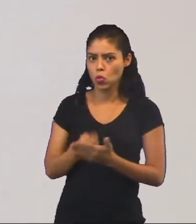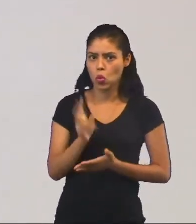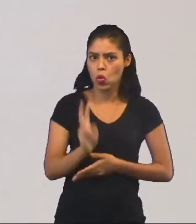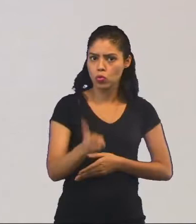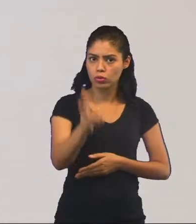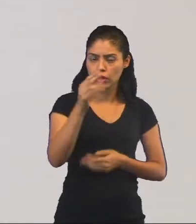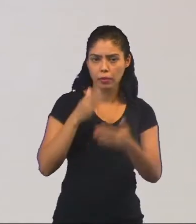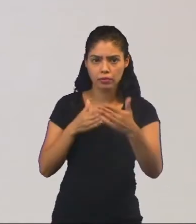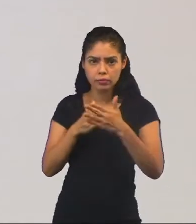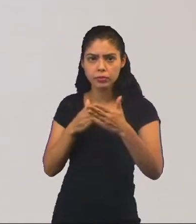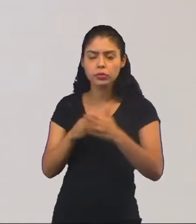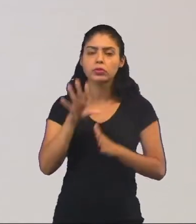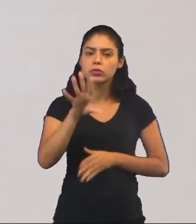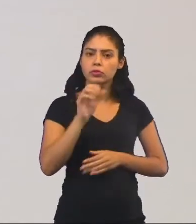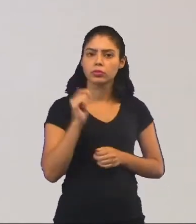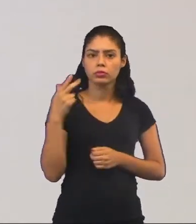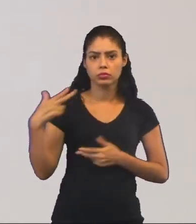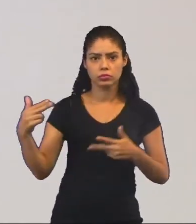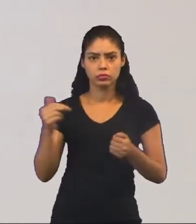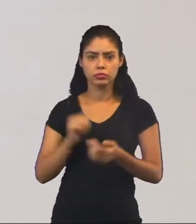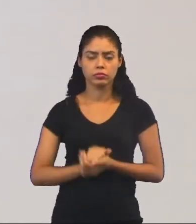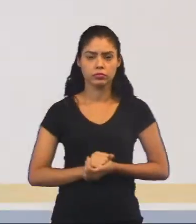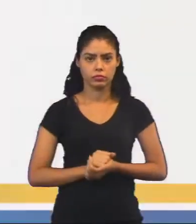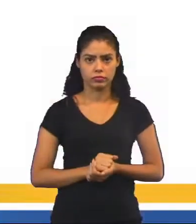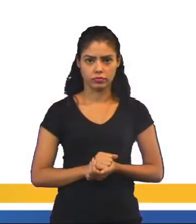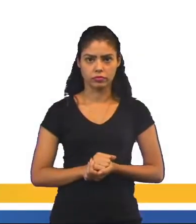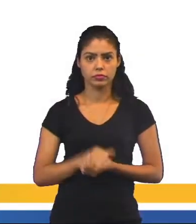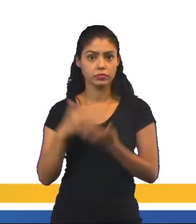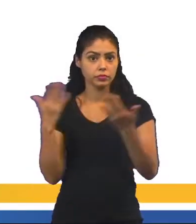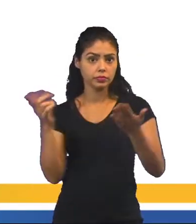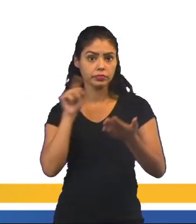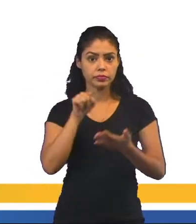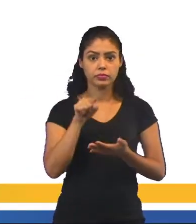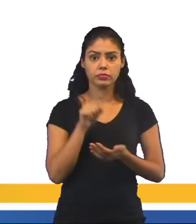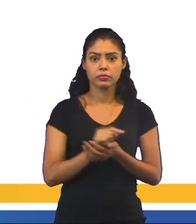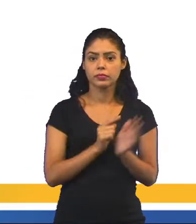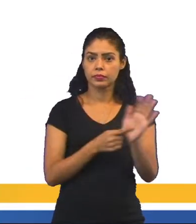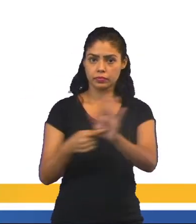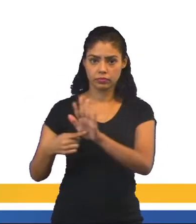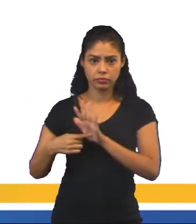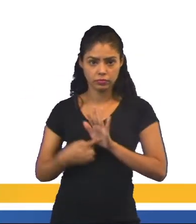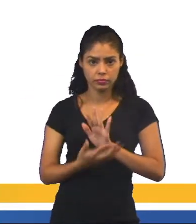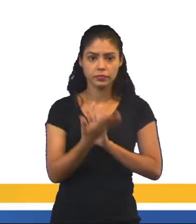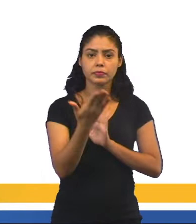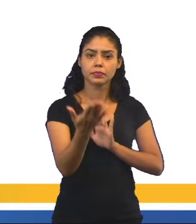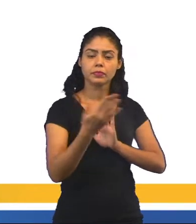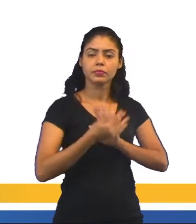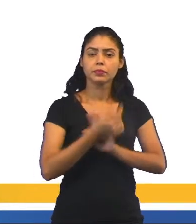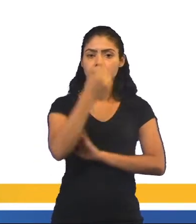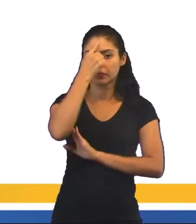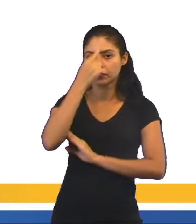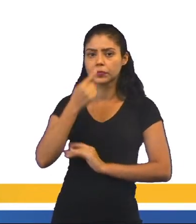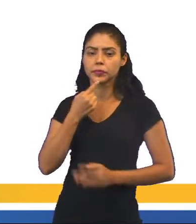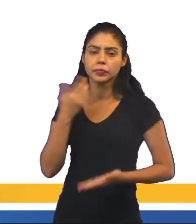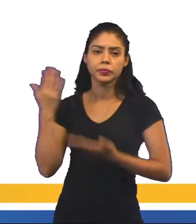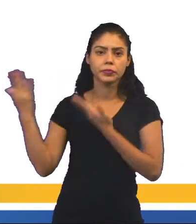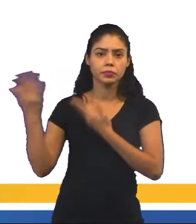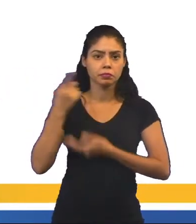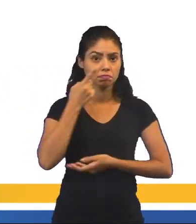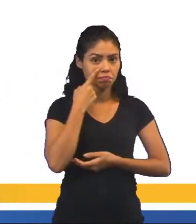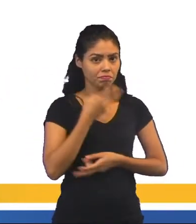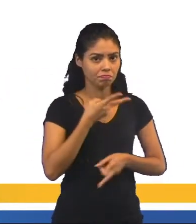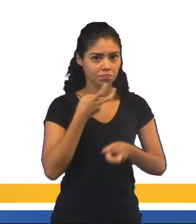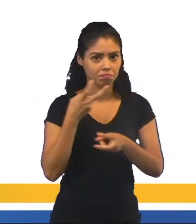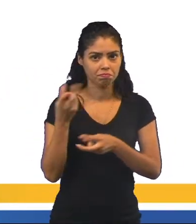rotineiramente para impedir esse tipo de coisa. E aí eu queria mostrar para vocês uma figura muito